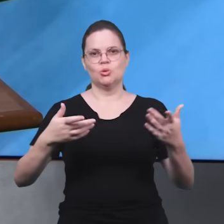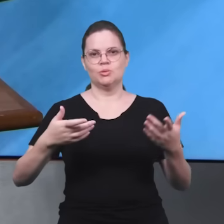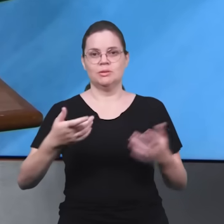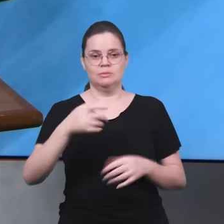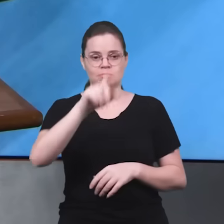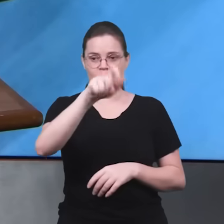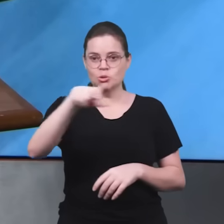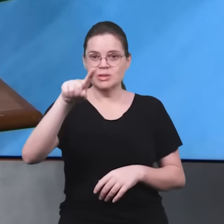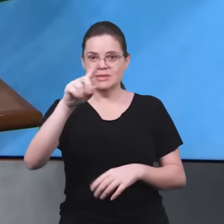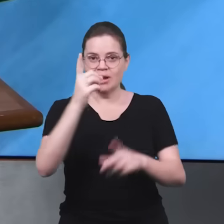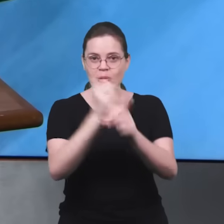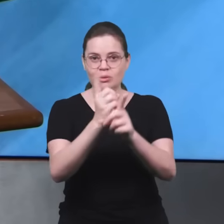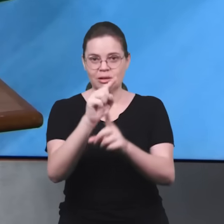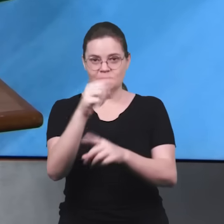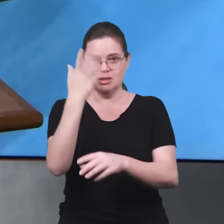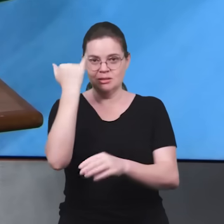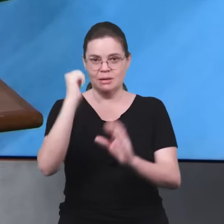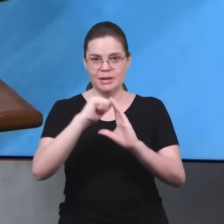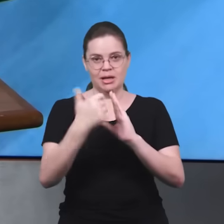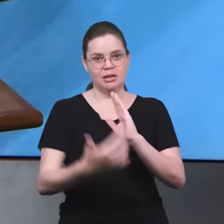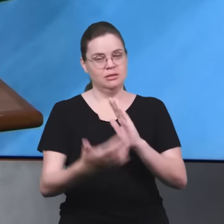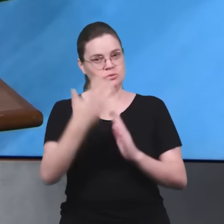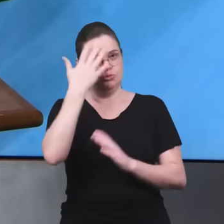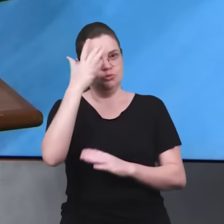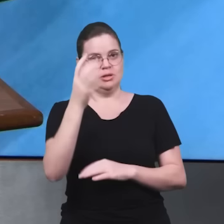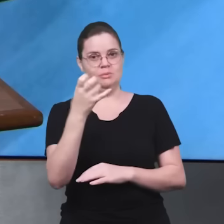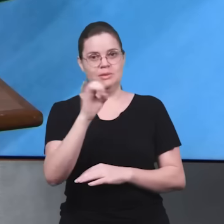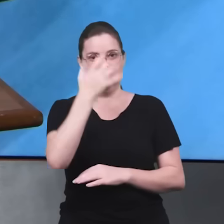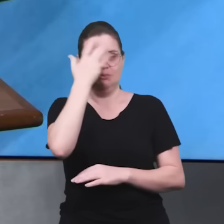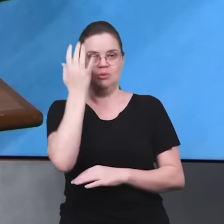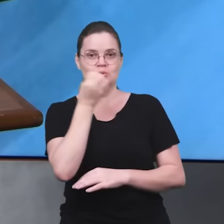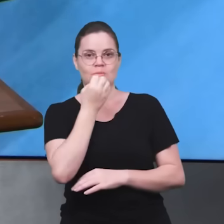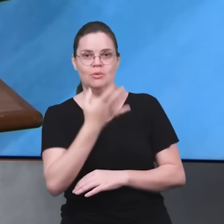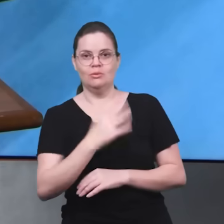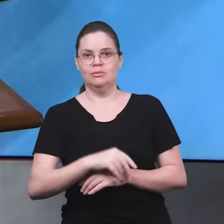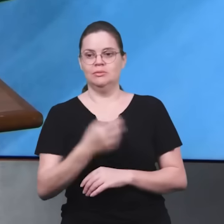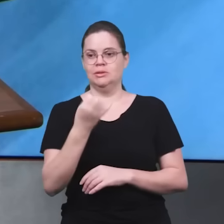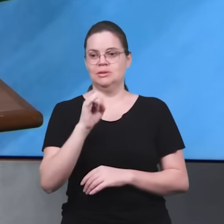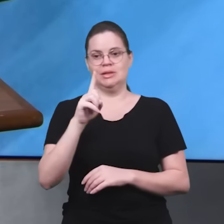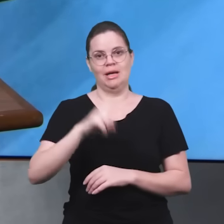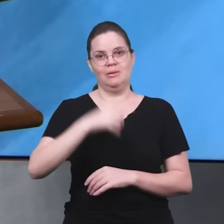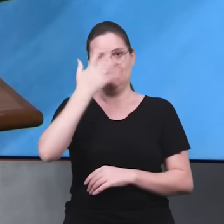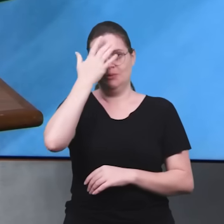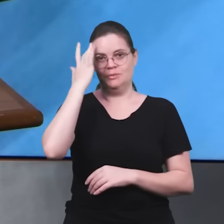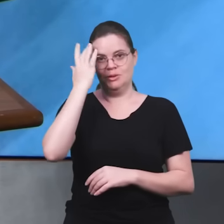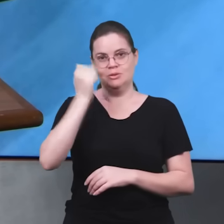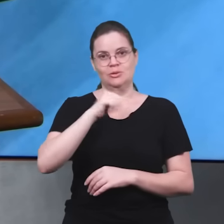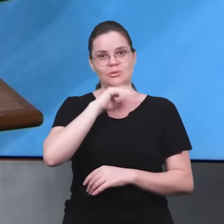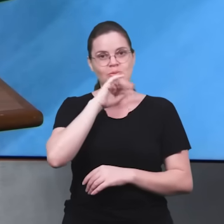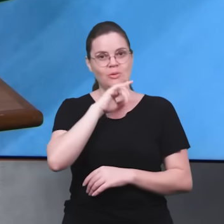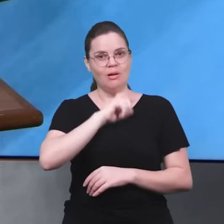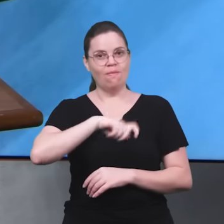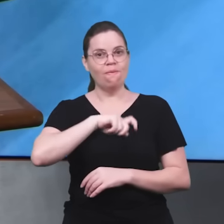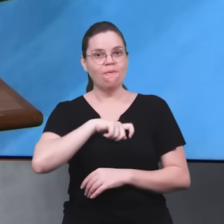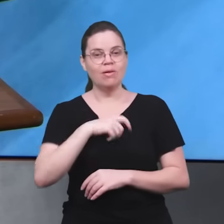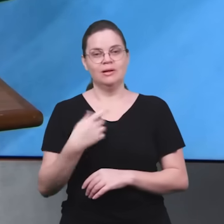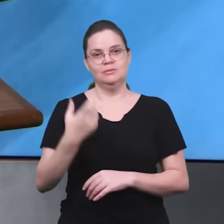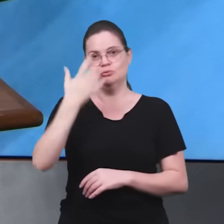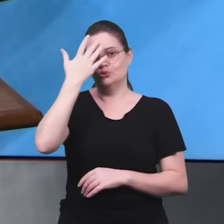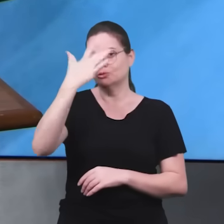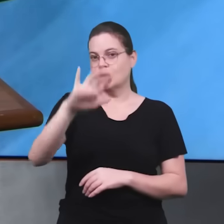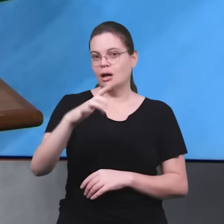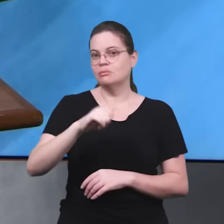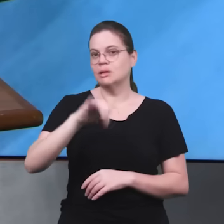a característica da pessoa. Ah, será que é gente boa? Não, será que é um sujeito de índole ruim? Você nunca